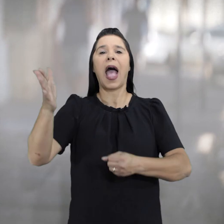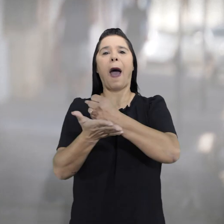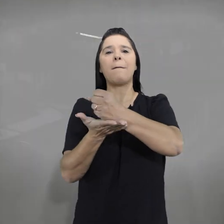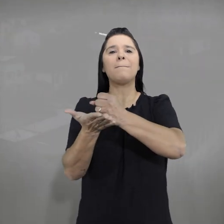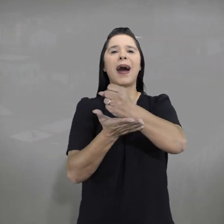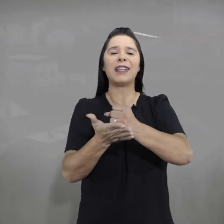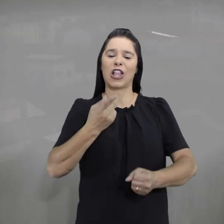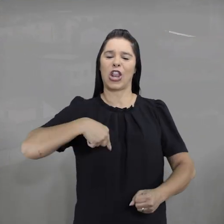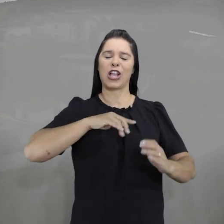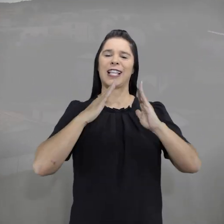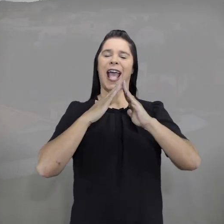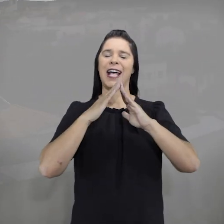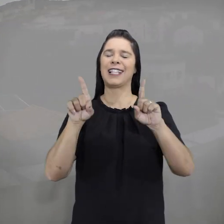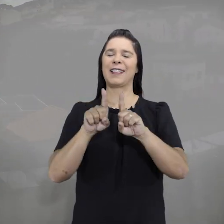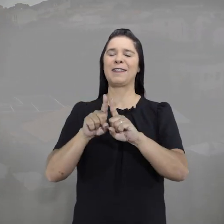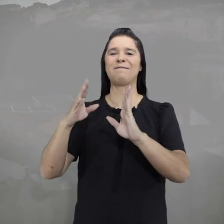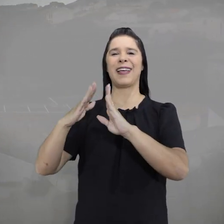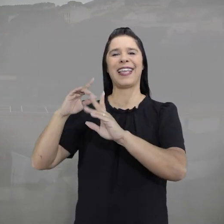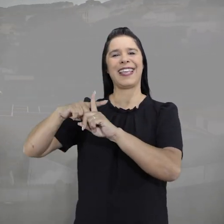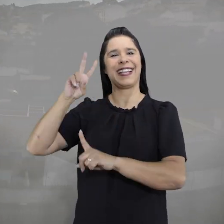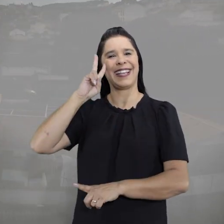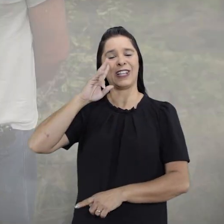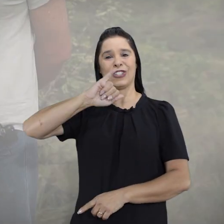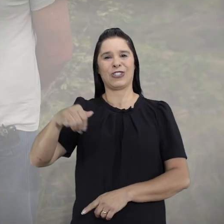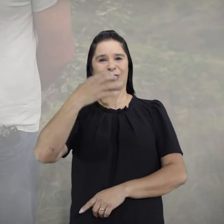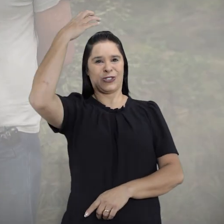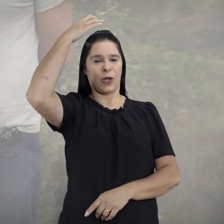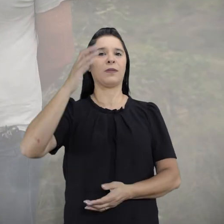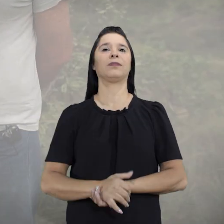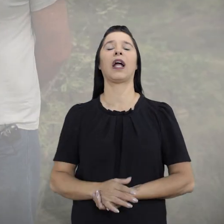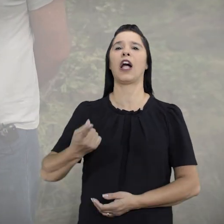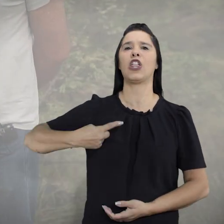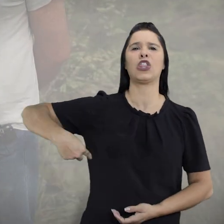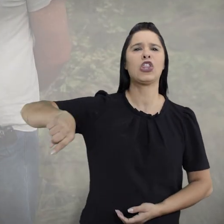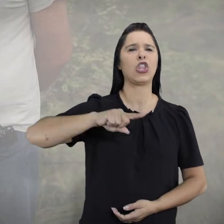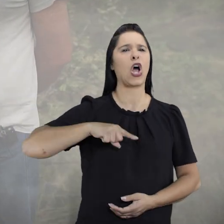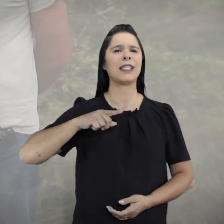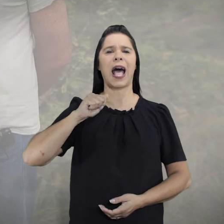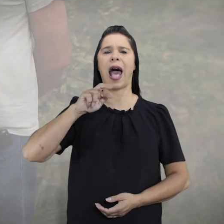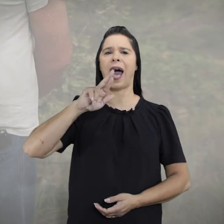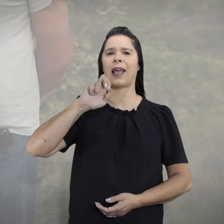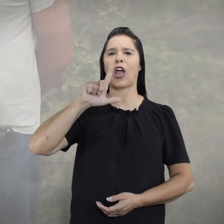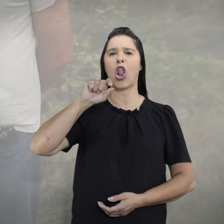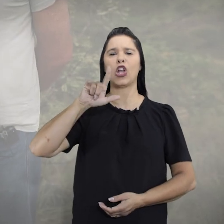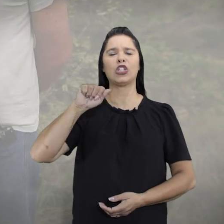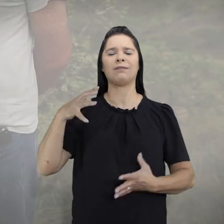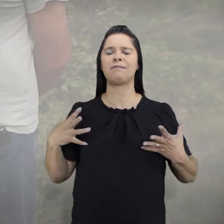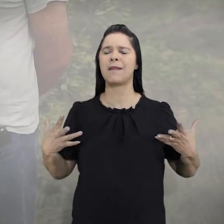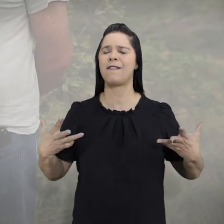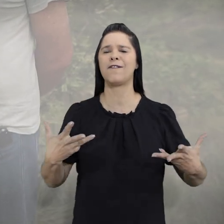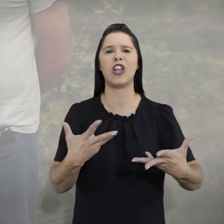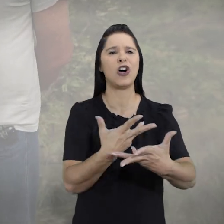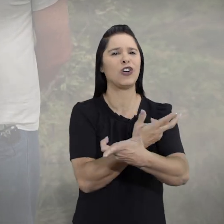das nossas casas e igrejas históricas de São João del Rei. Que a parte arqueológica nossa aqui é maravilhosa. Canal dos Ingleses aí,